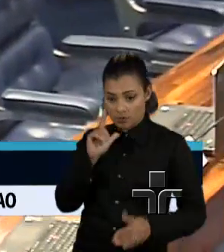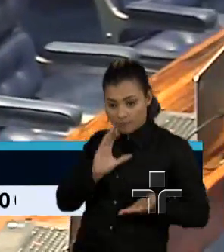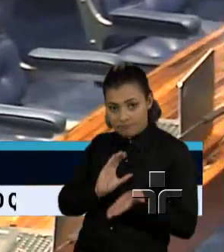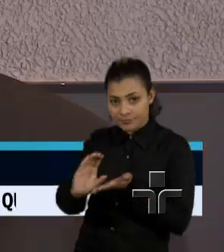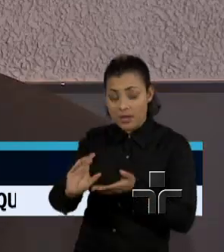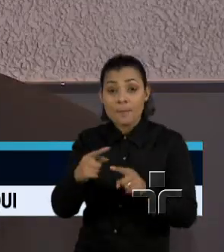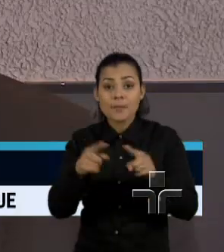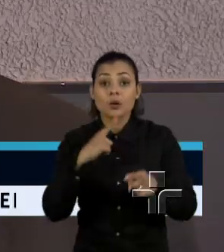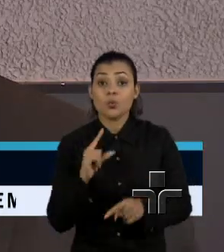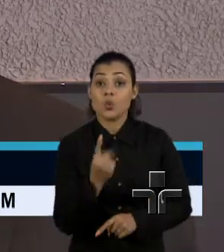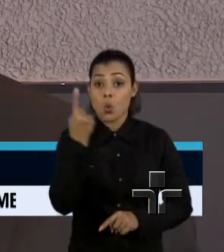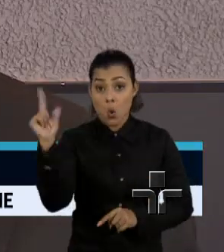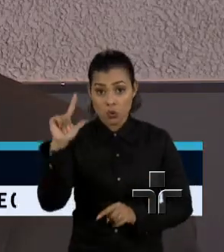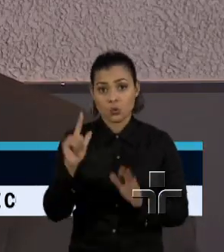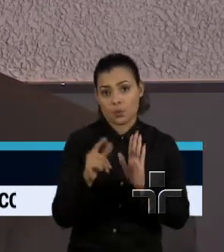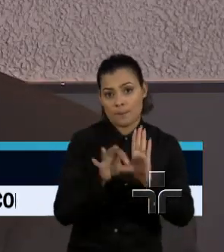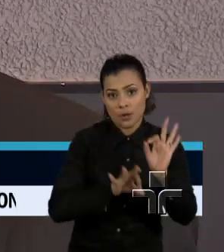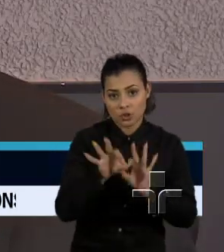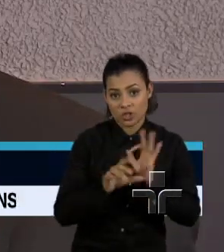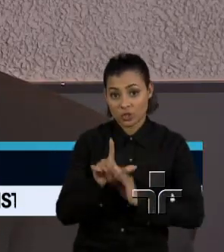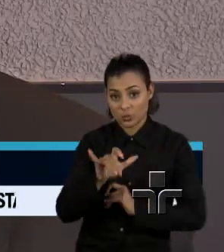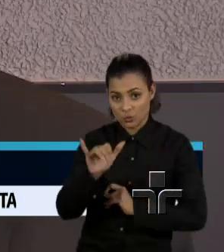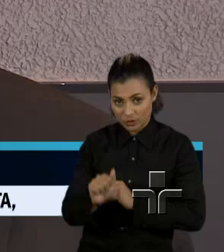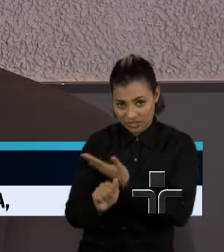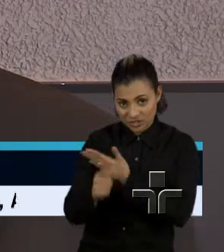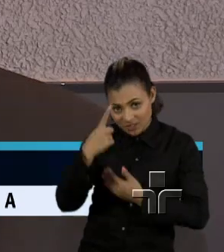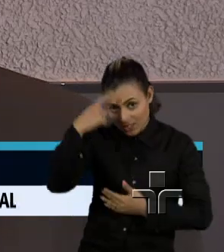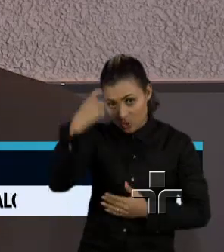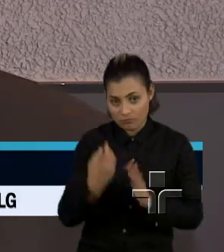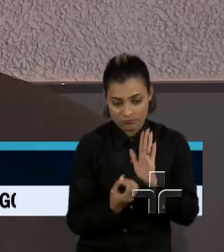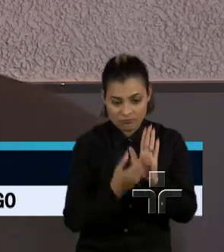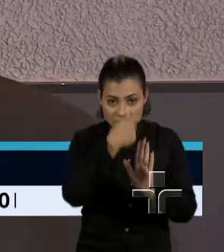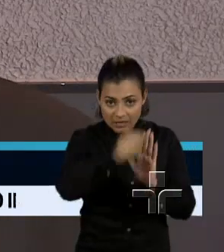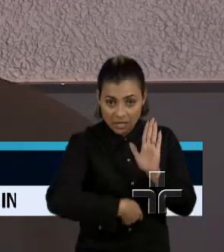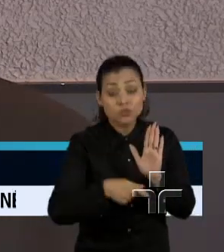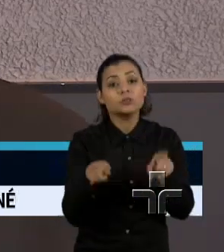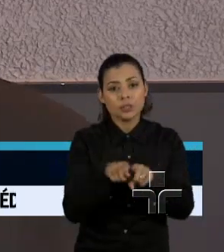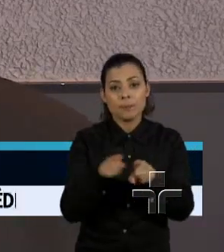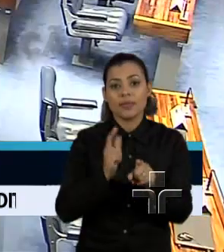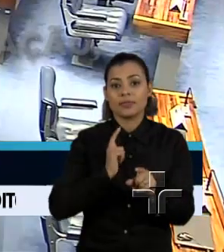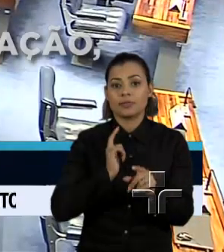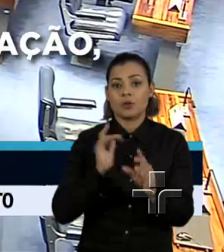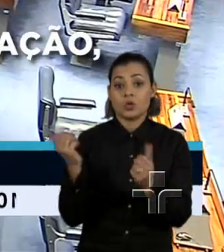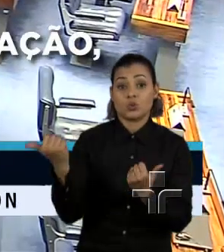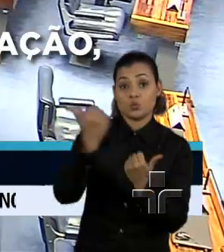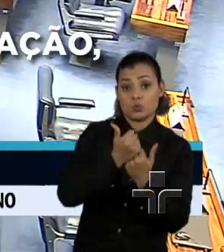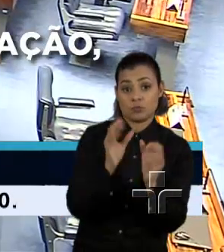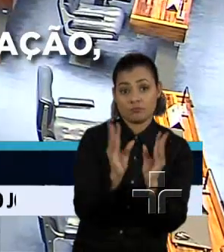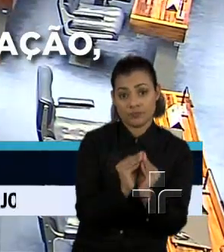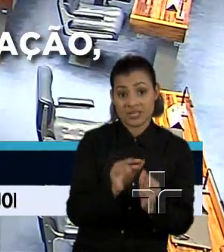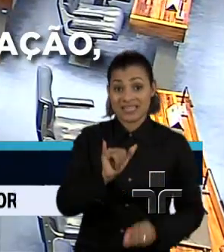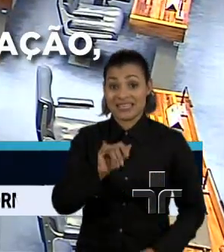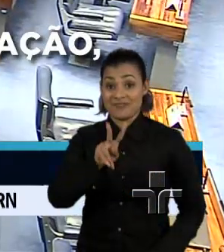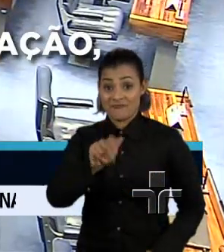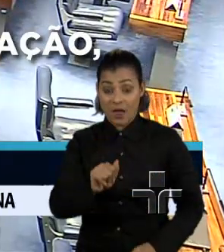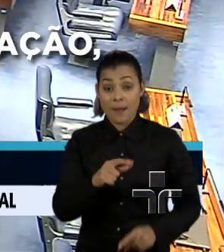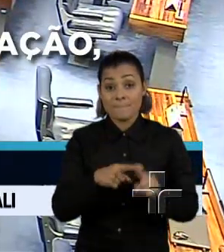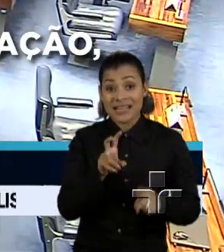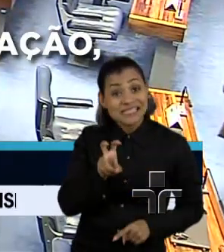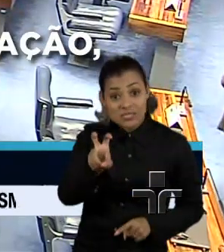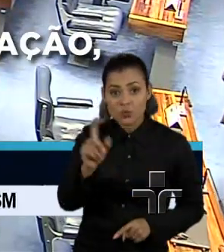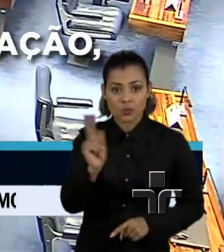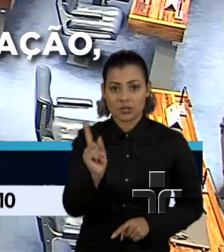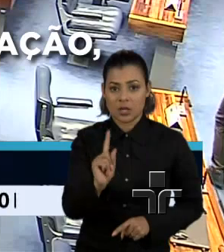projeto criado pelo ex-deputado Luiz Carlos Rauli, que também prevê a substituição de impostos por meio do IVA. Mas ao invés de